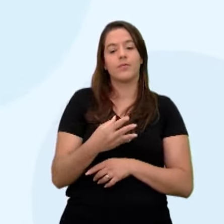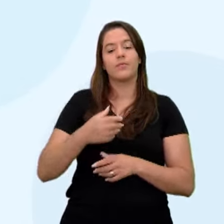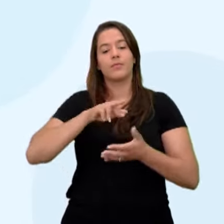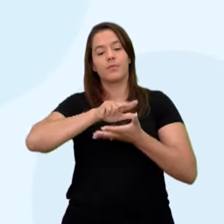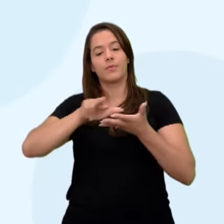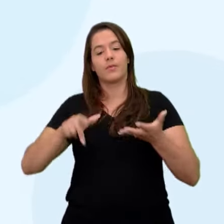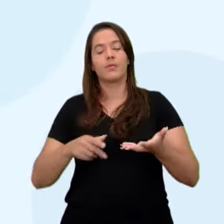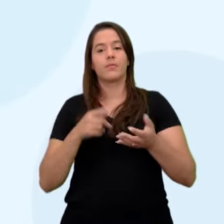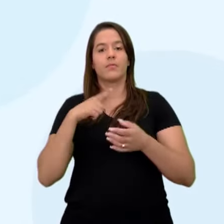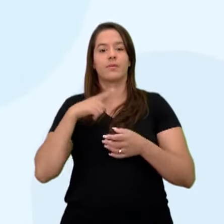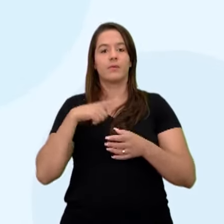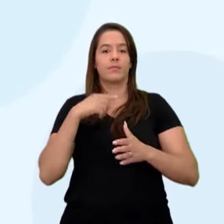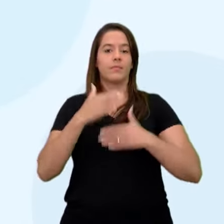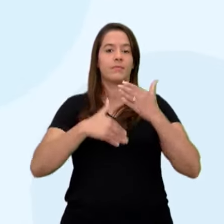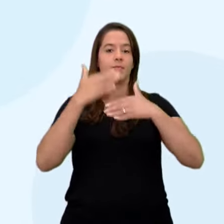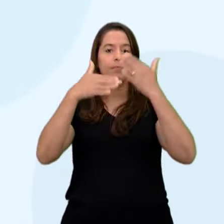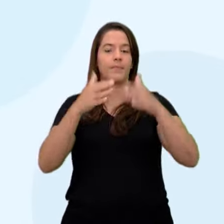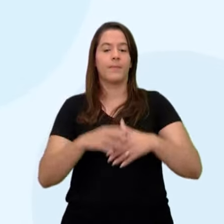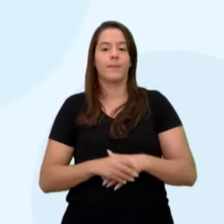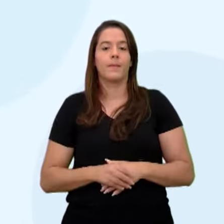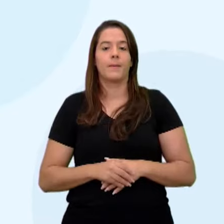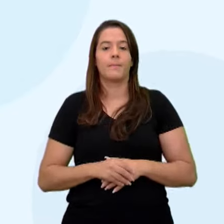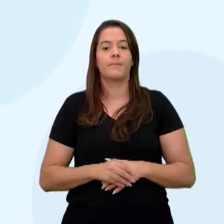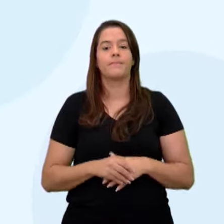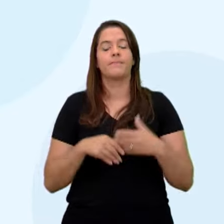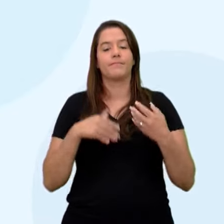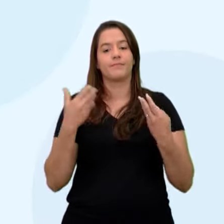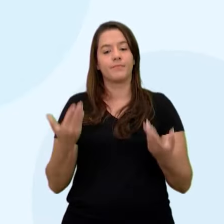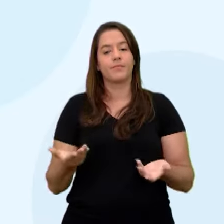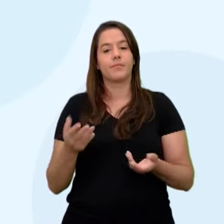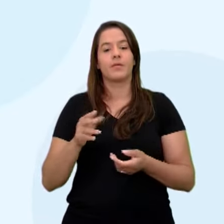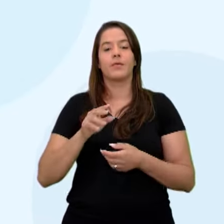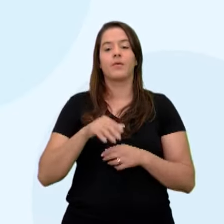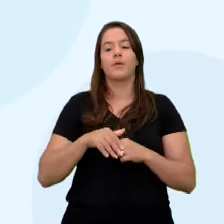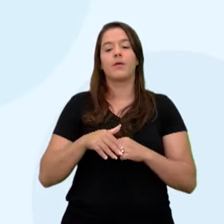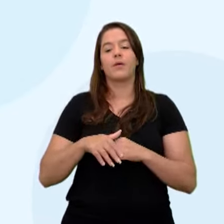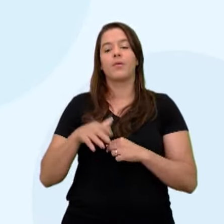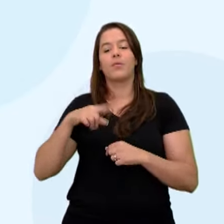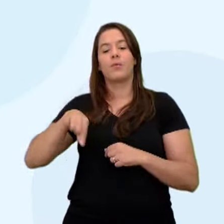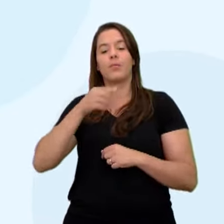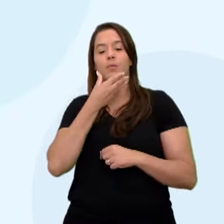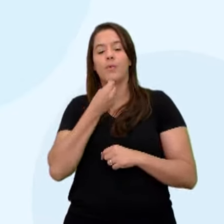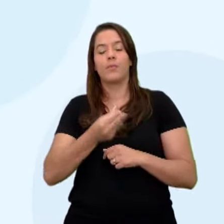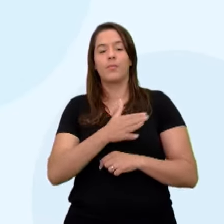da tectônica de placas. Então tá lá, ó. Entretanto, Wegener morreu